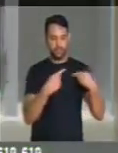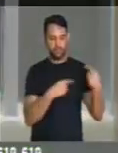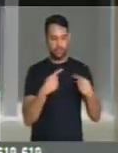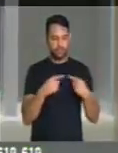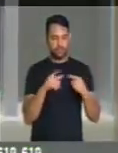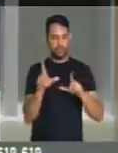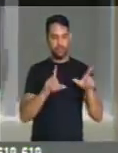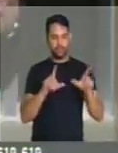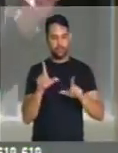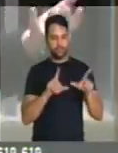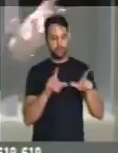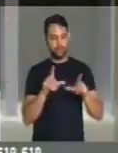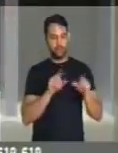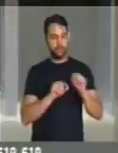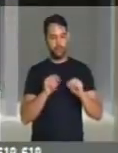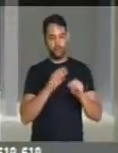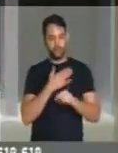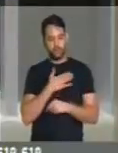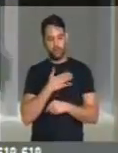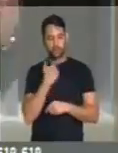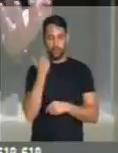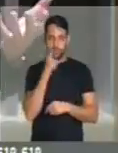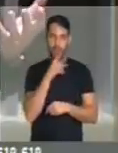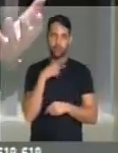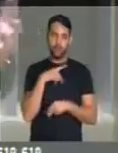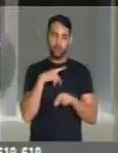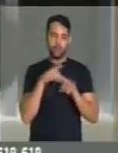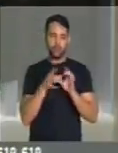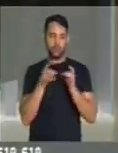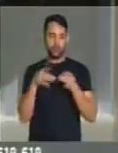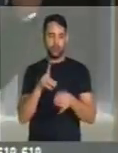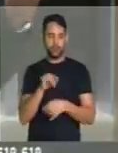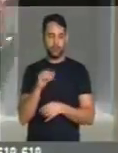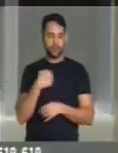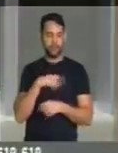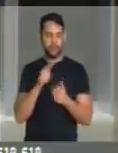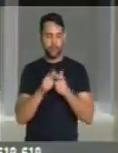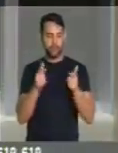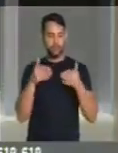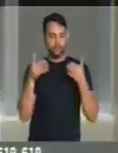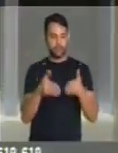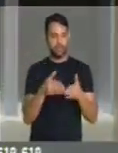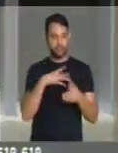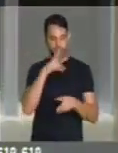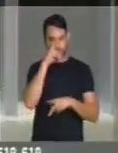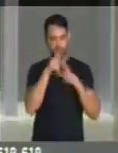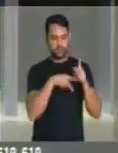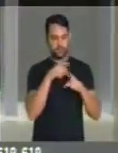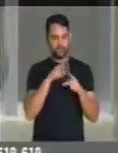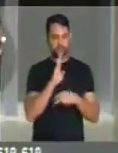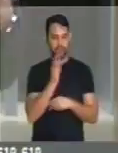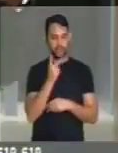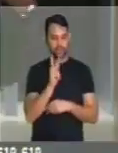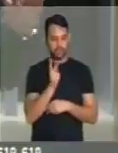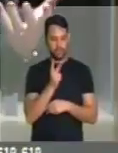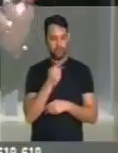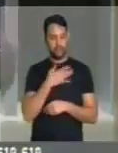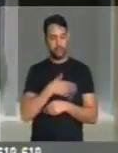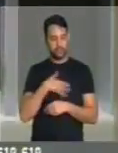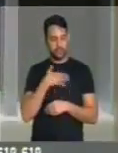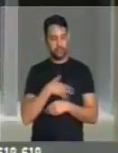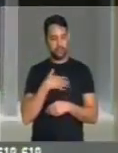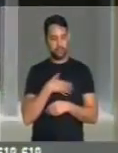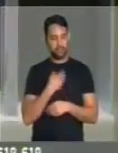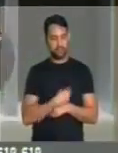das emissoras, o que eu considero antidemocrático, já que uma grande parcela da população belo-horizontina